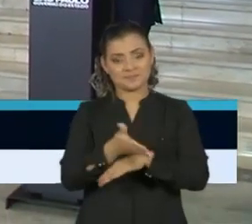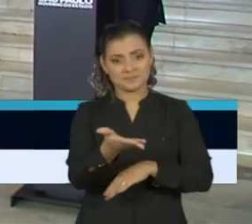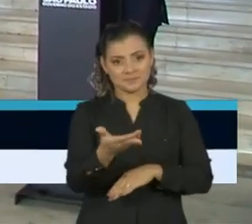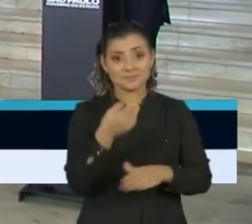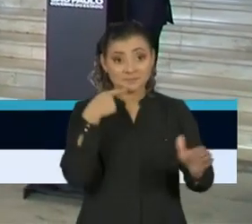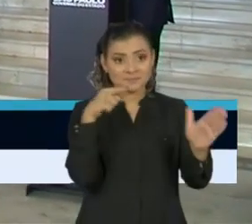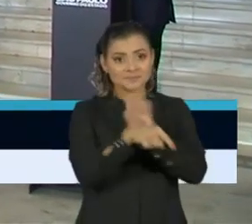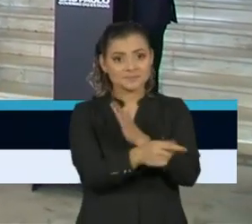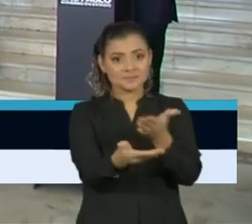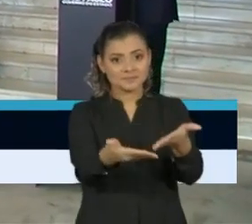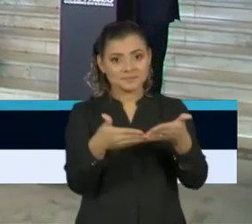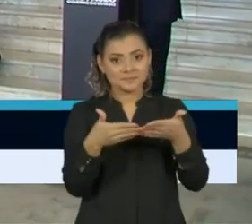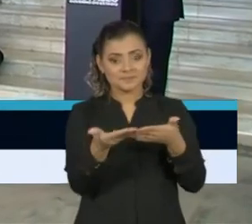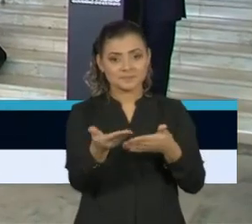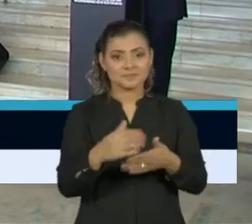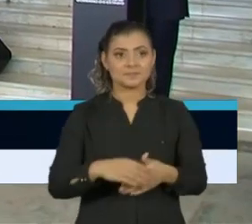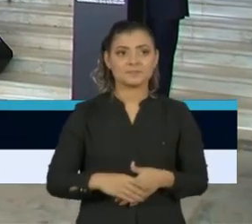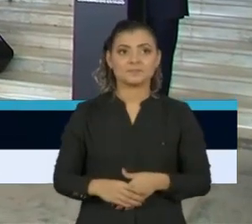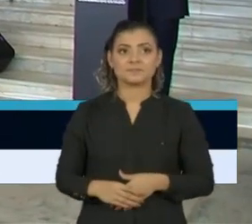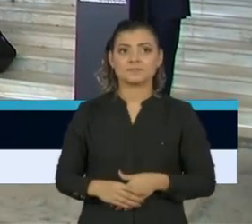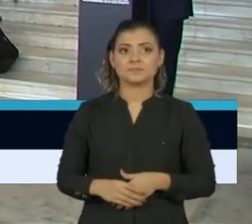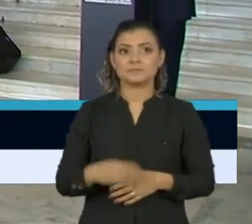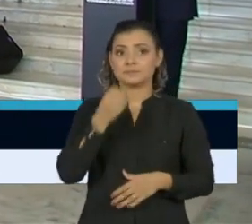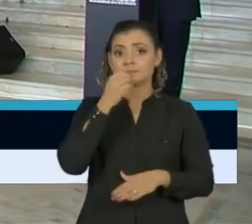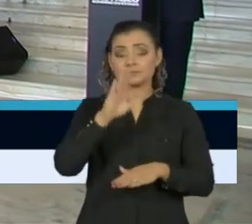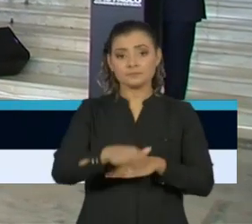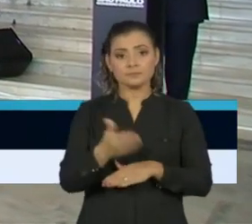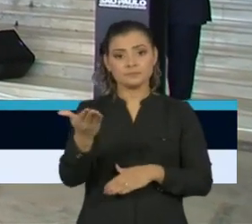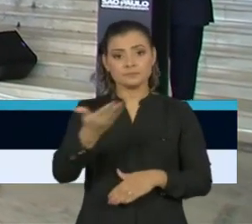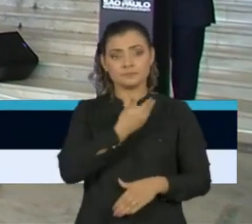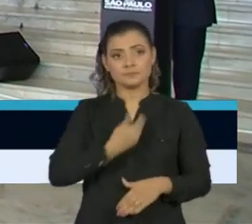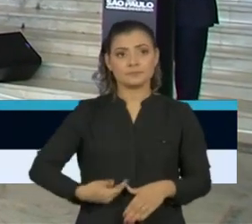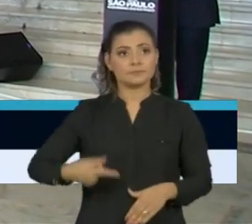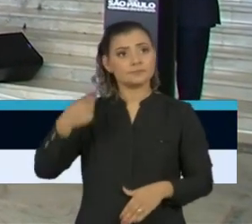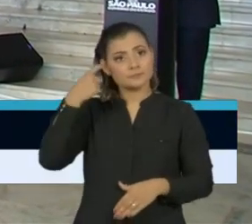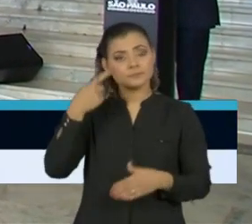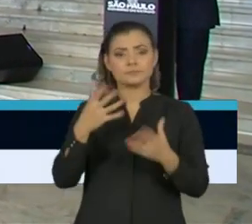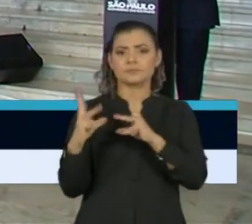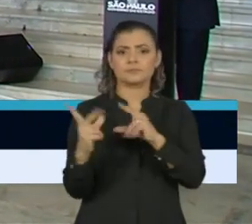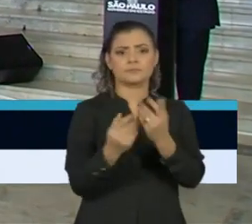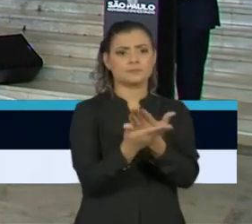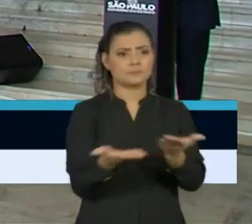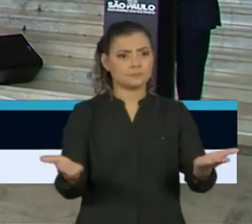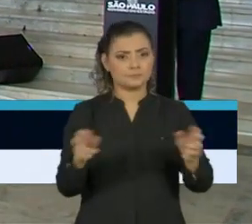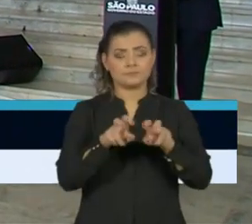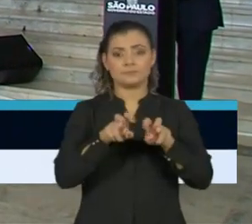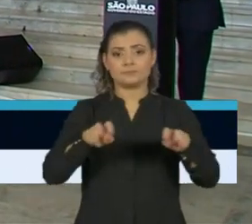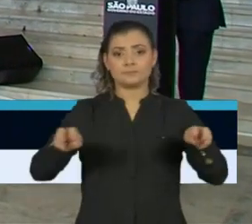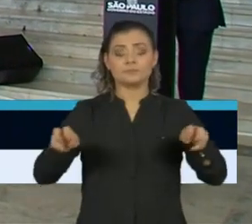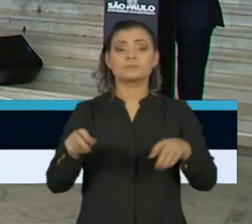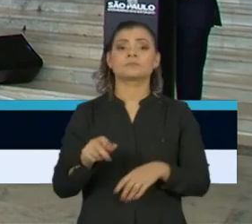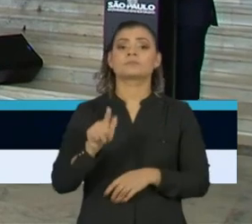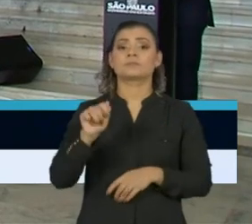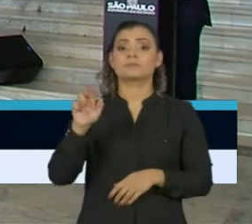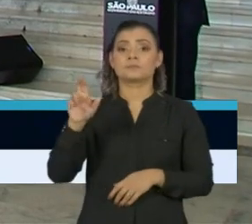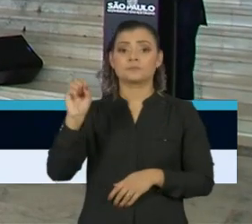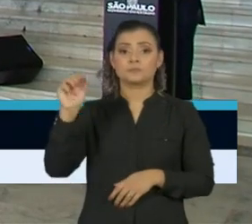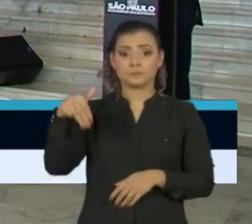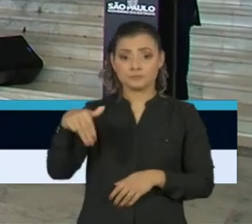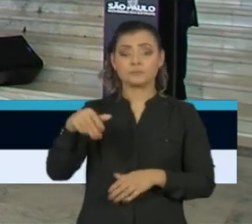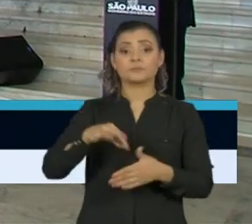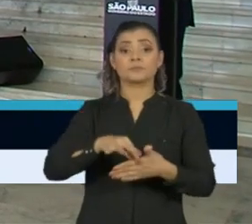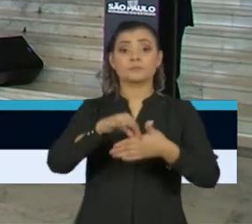Sua pergunta, por favor. Boa tarde, governador. Boa tarde a todos. Gilson Rodrigues, o líder comunitário